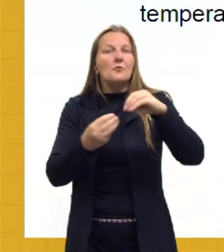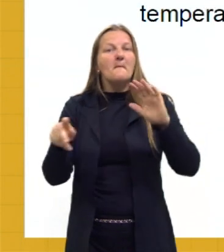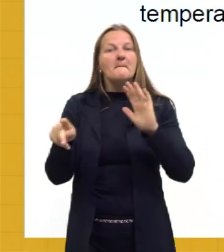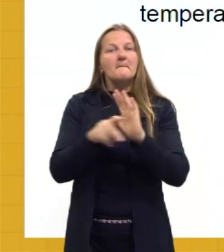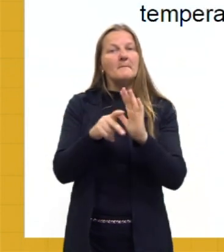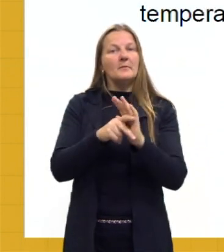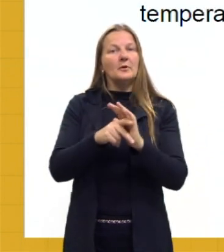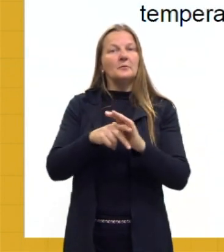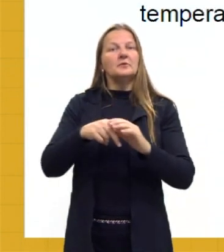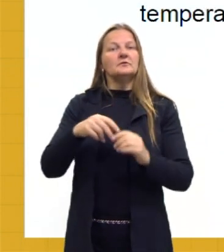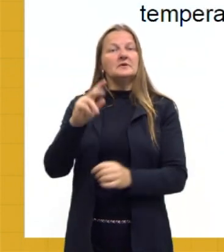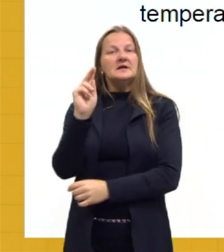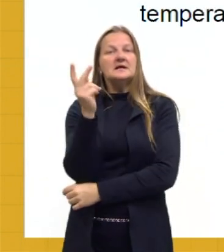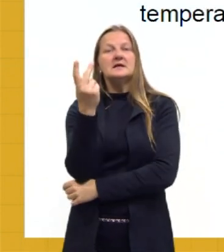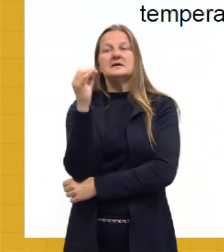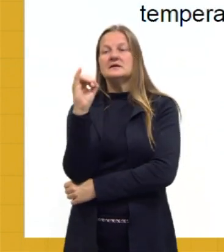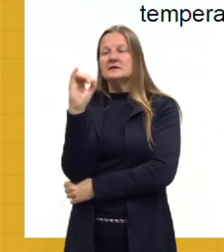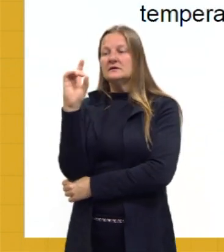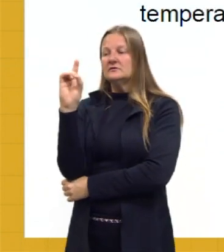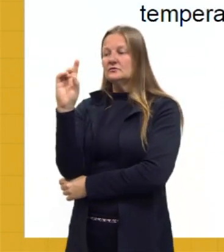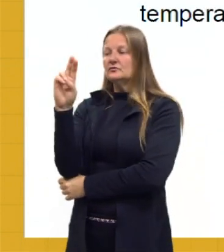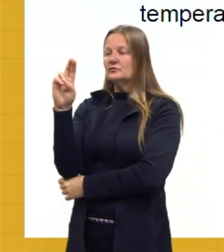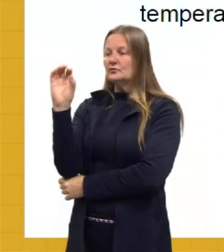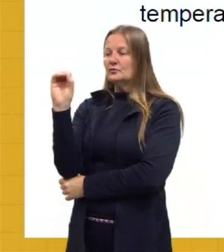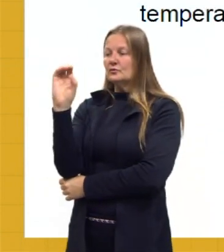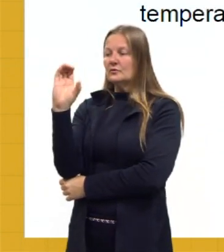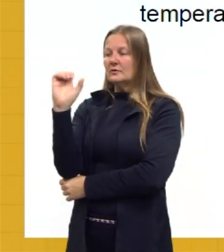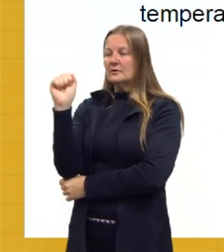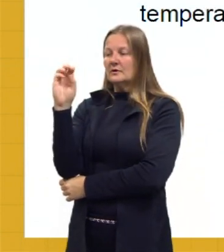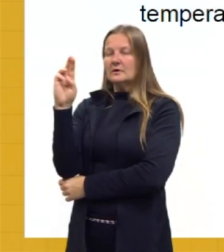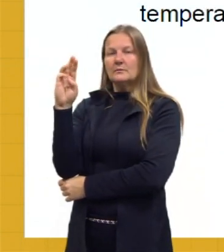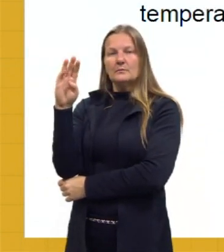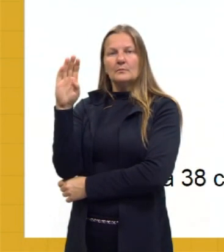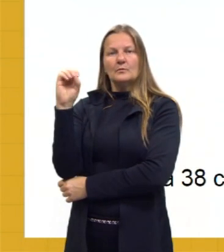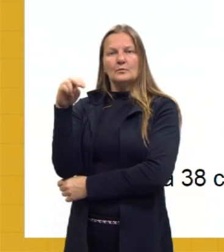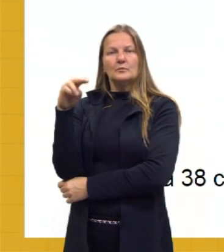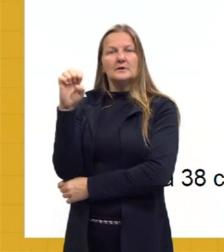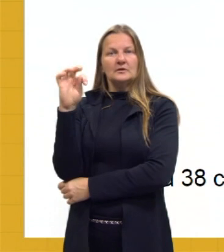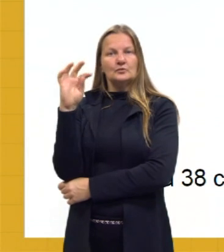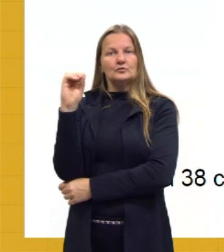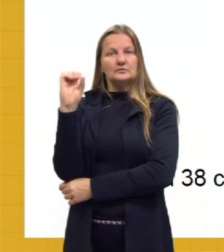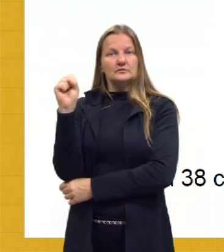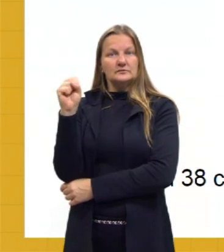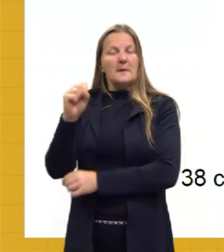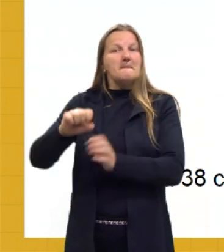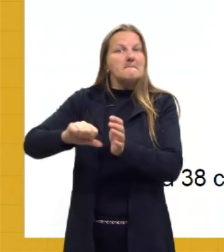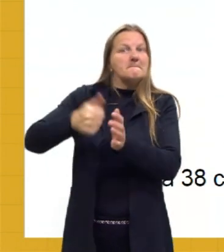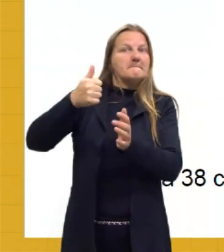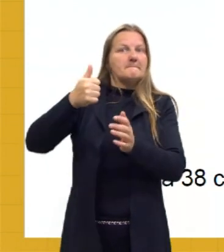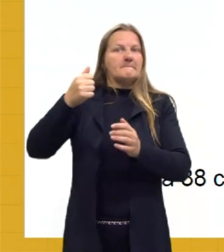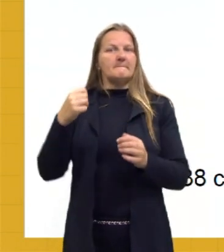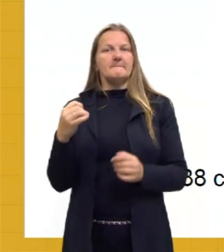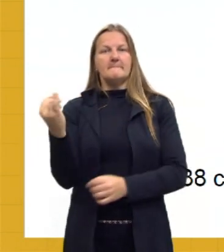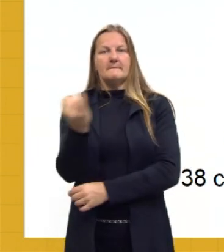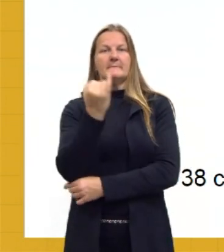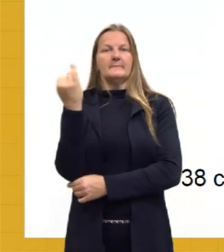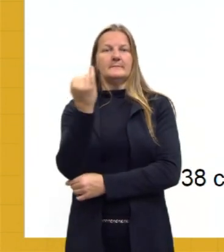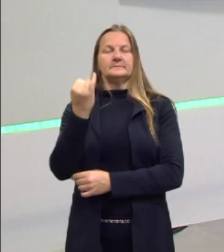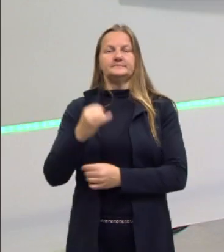dos é bonito né então o petróleo é a principal fonte de hidrocarbonetos esse olho